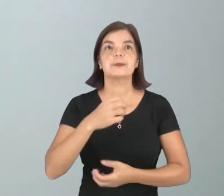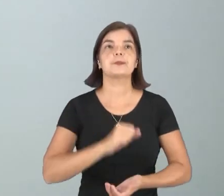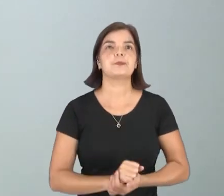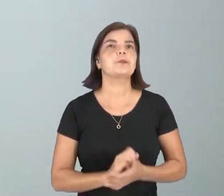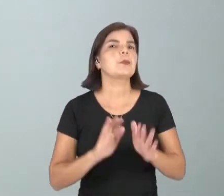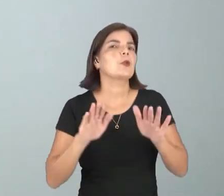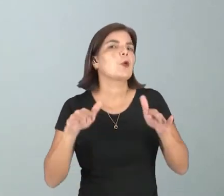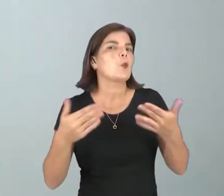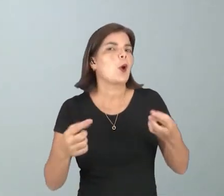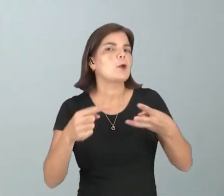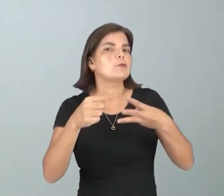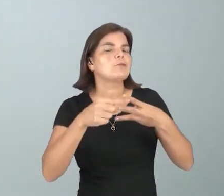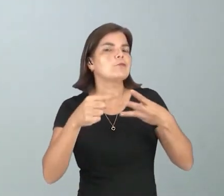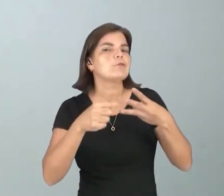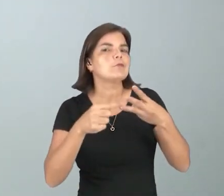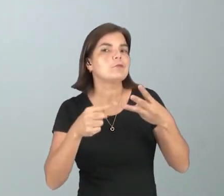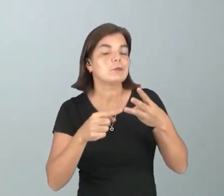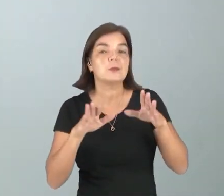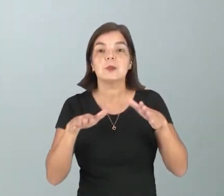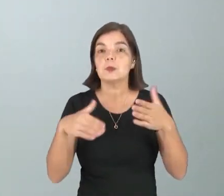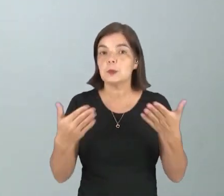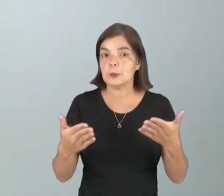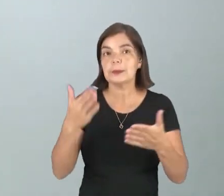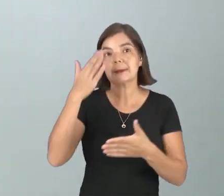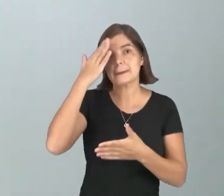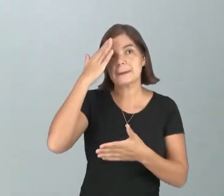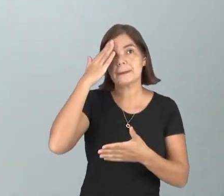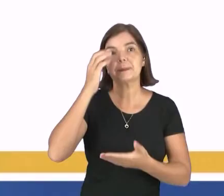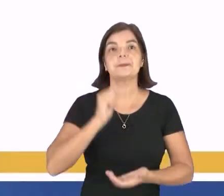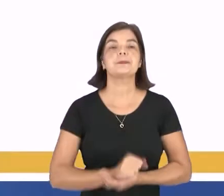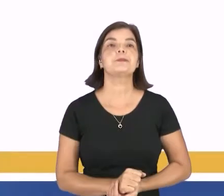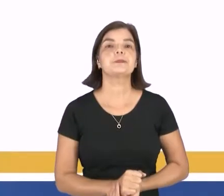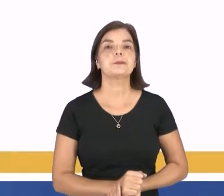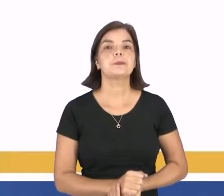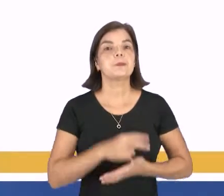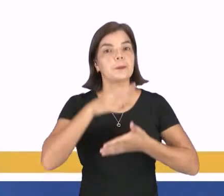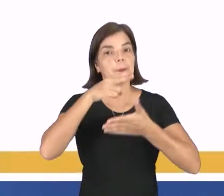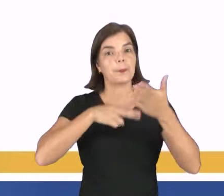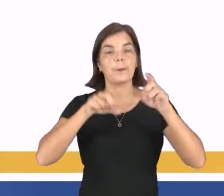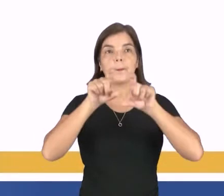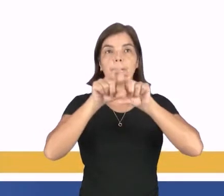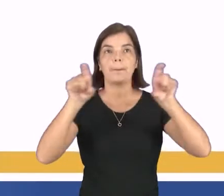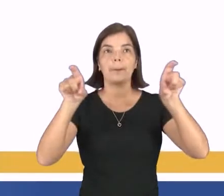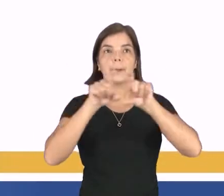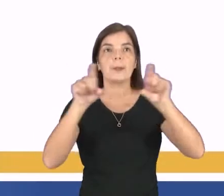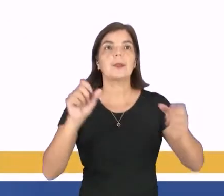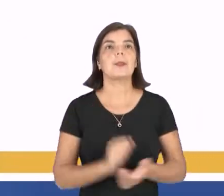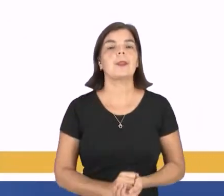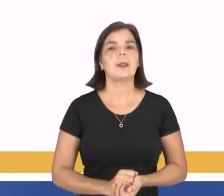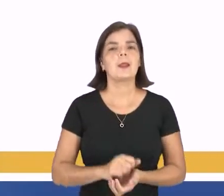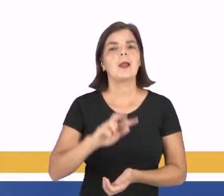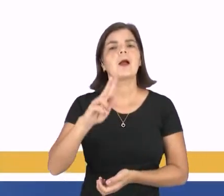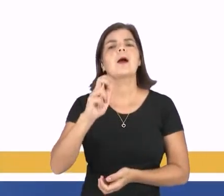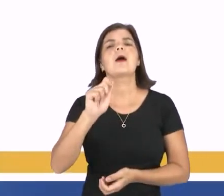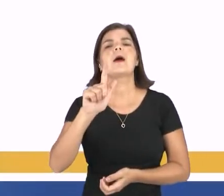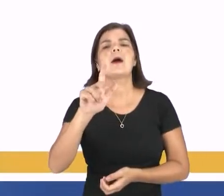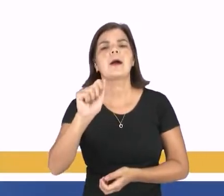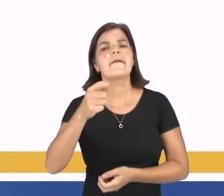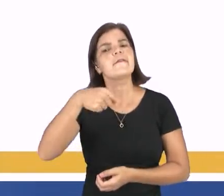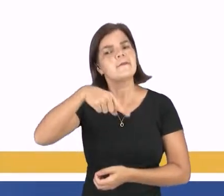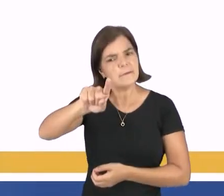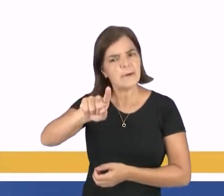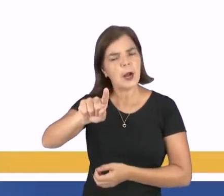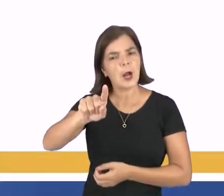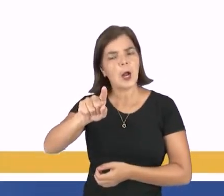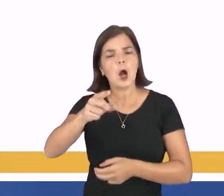Quais são os três modos verbais e o que eles compreendem leia a tirinha hagar vai cortar